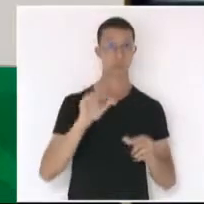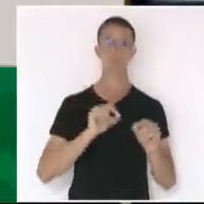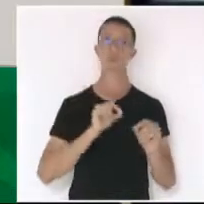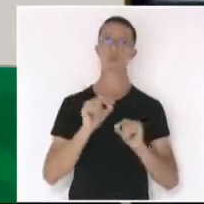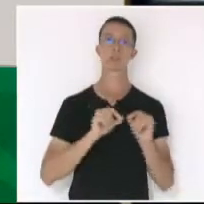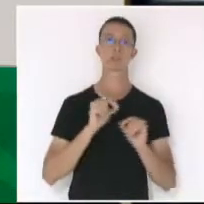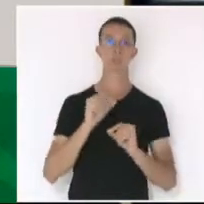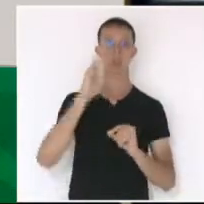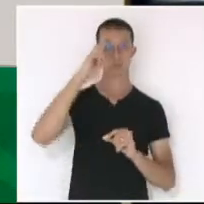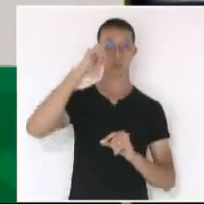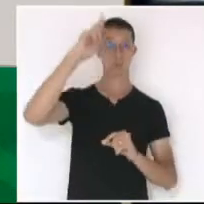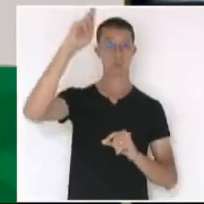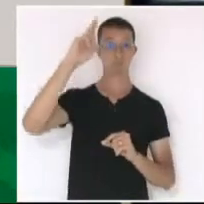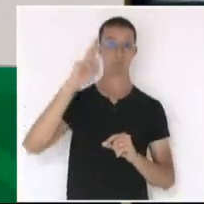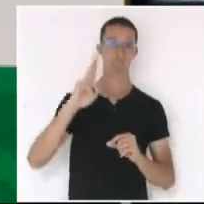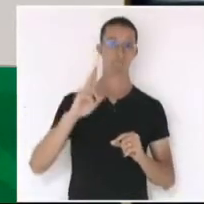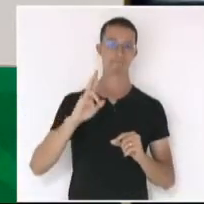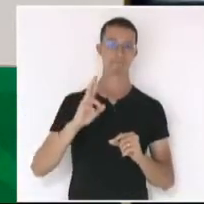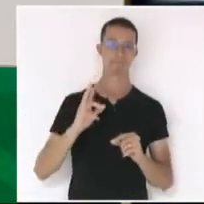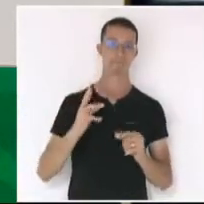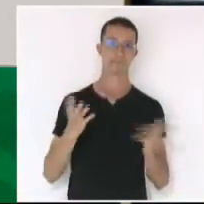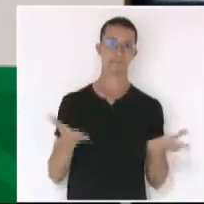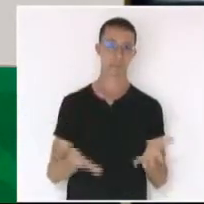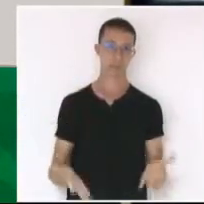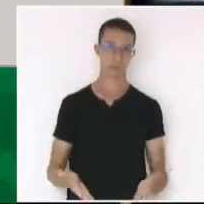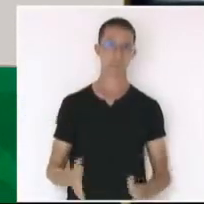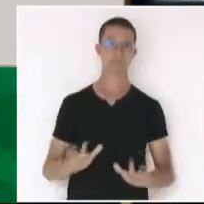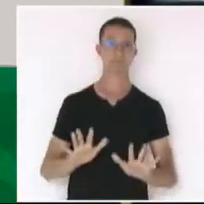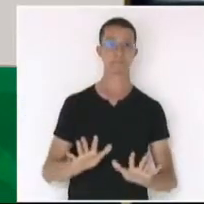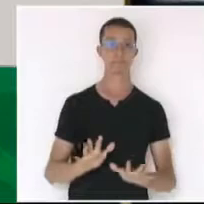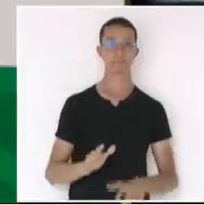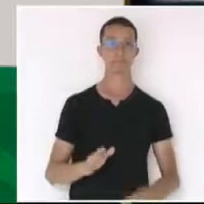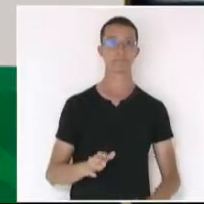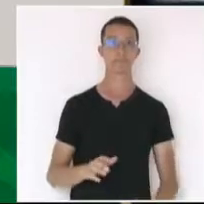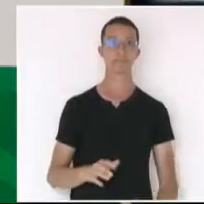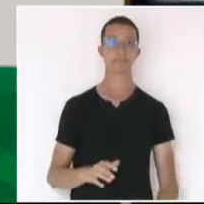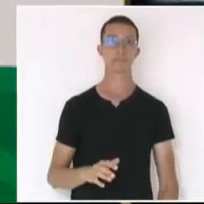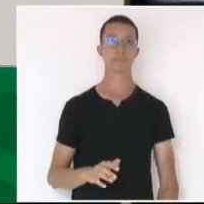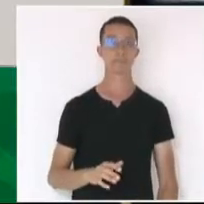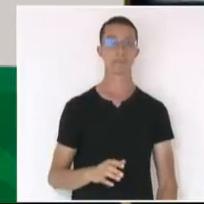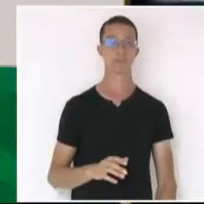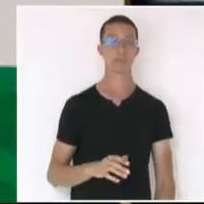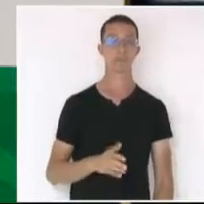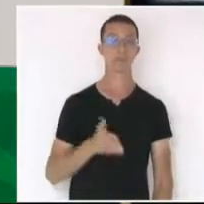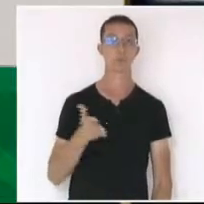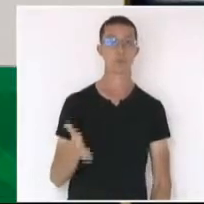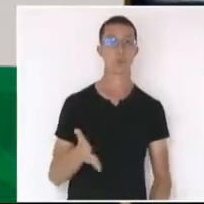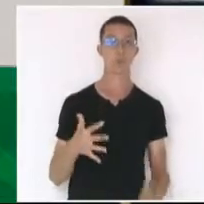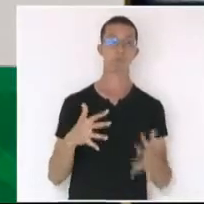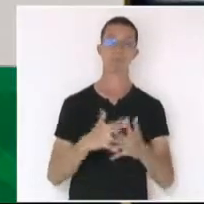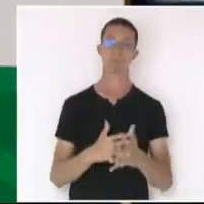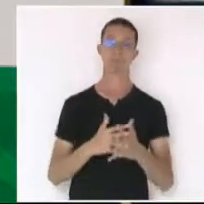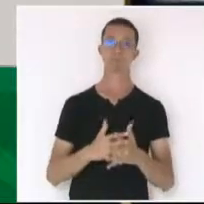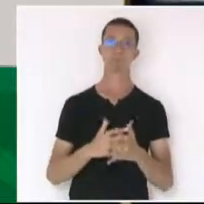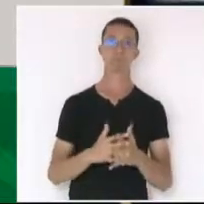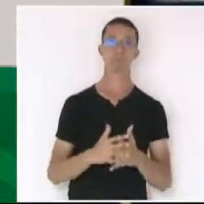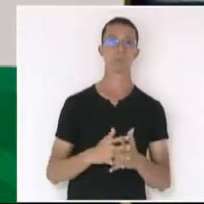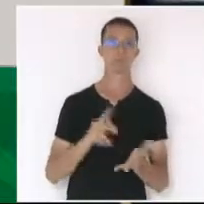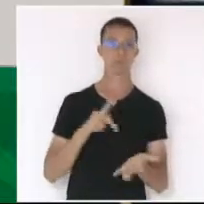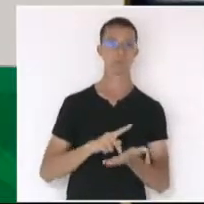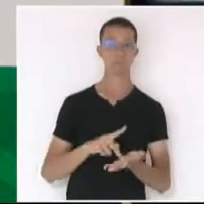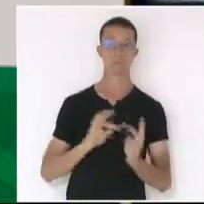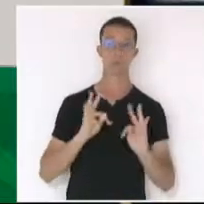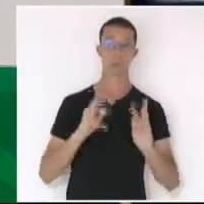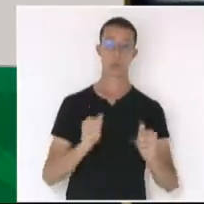chefe imediato mas afora essa perturbação na verdade todo a 15 que